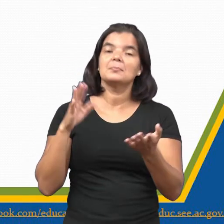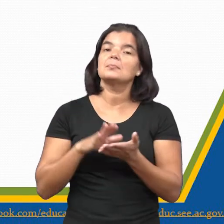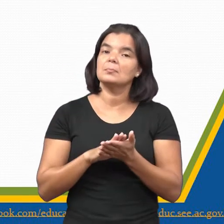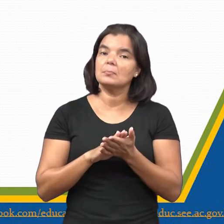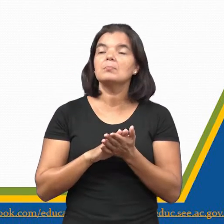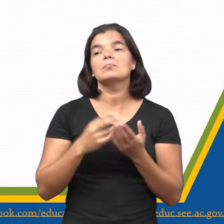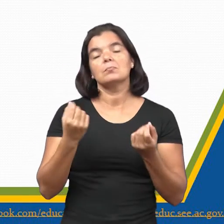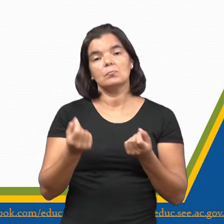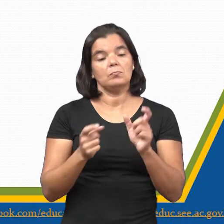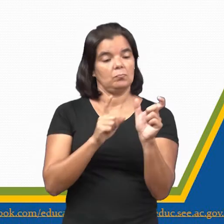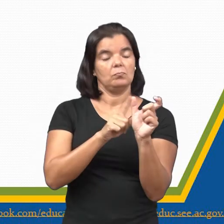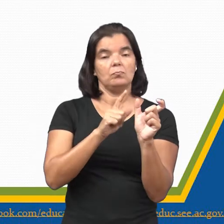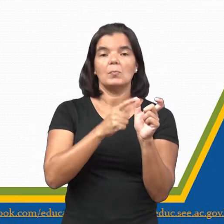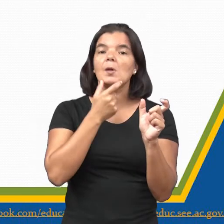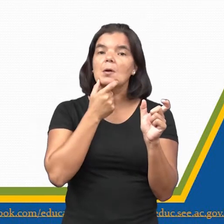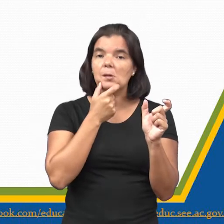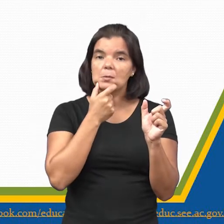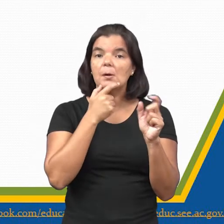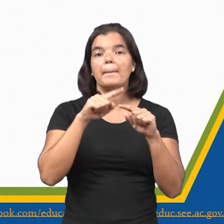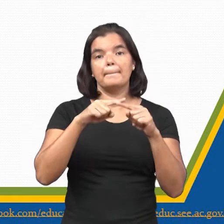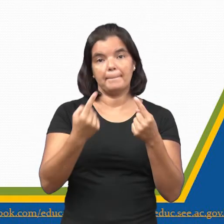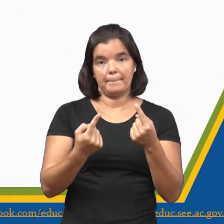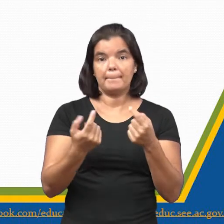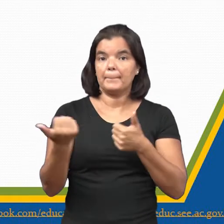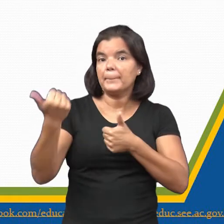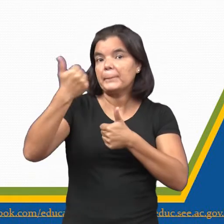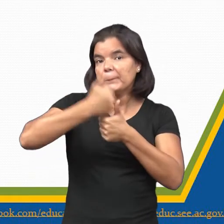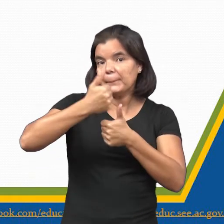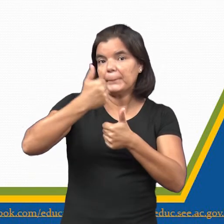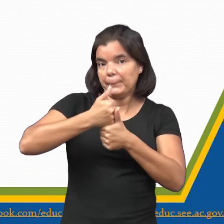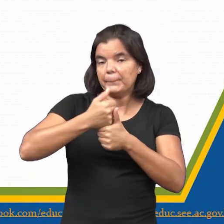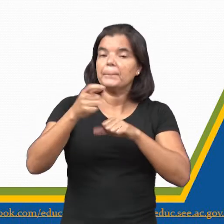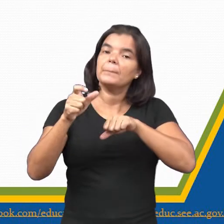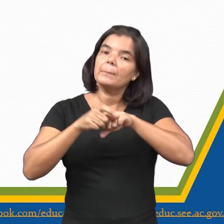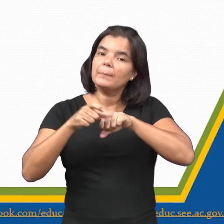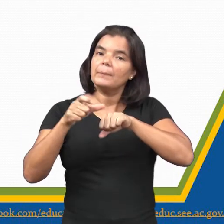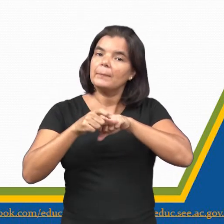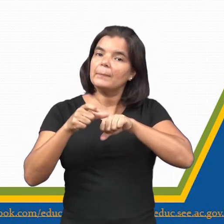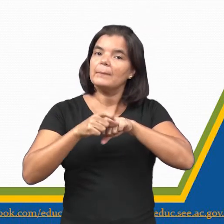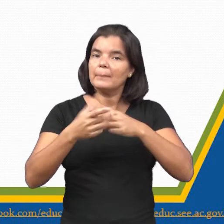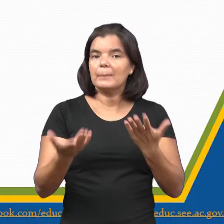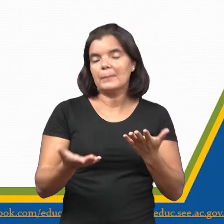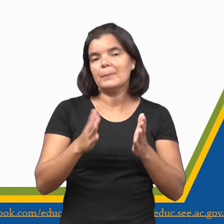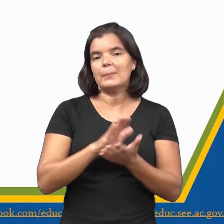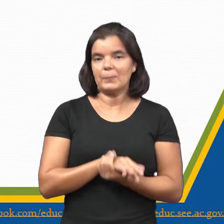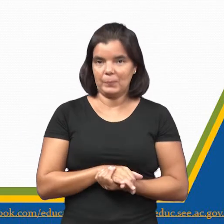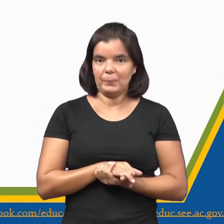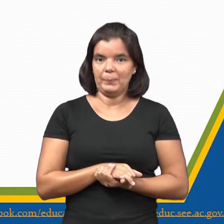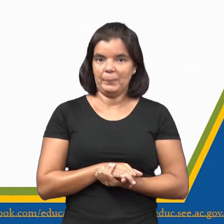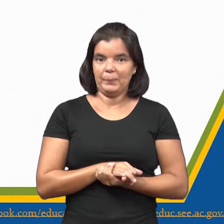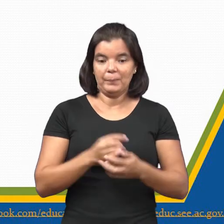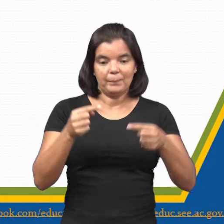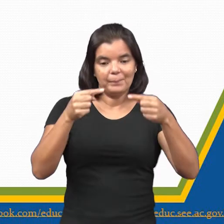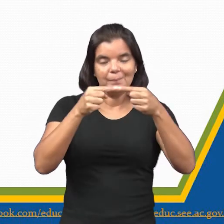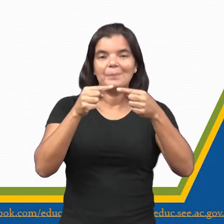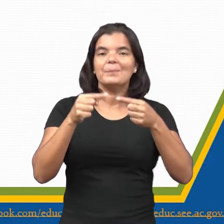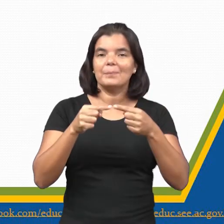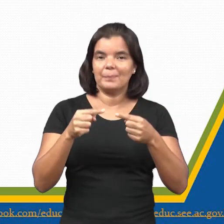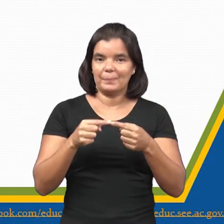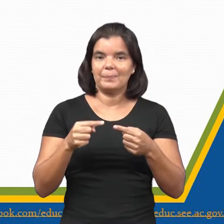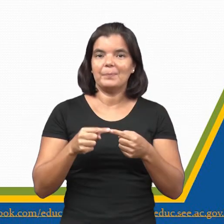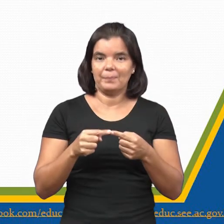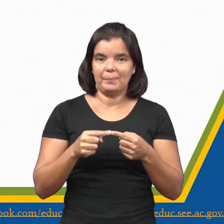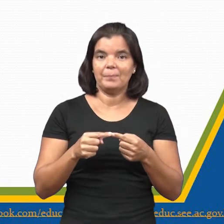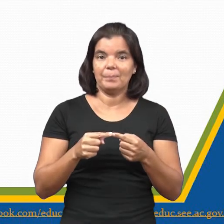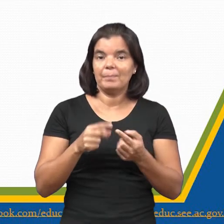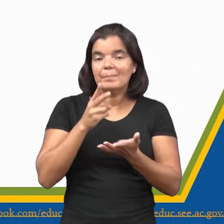rápido. Check-in é uma palavra em inglês, porém está no lugar de um substantivo. Então, aí tem uma relação entre elas